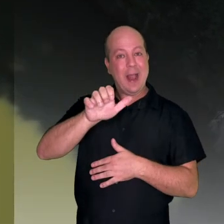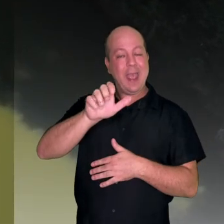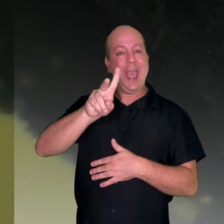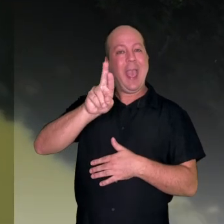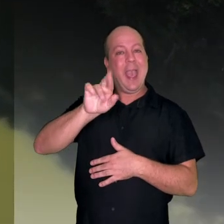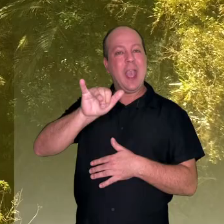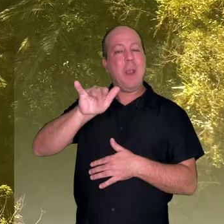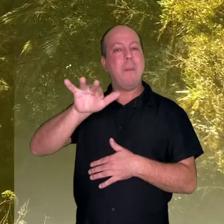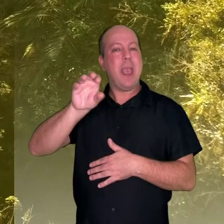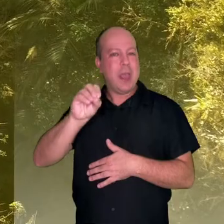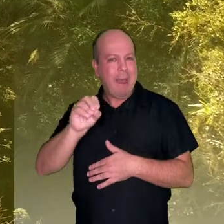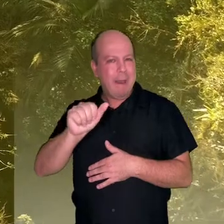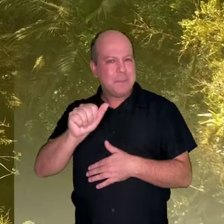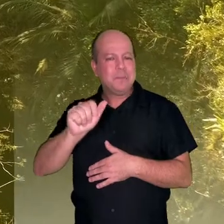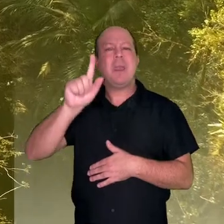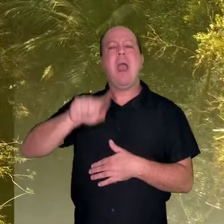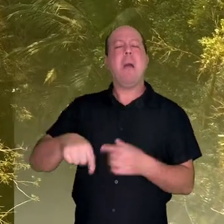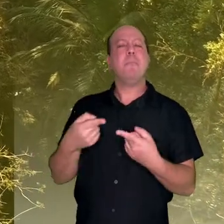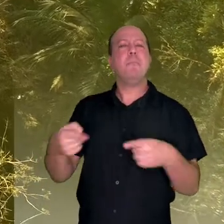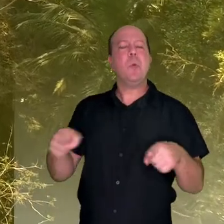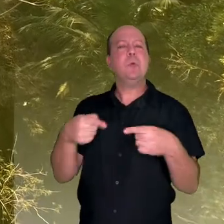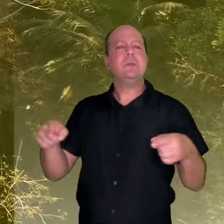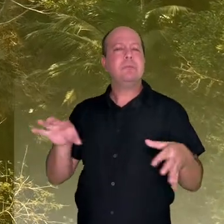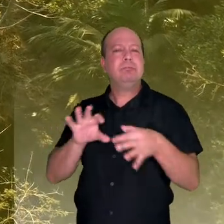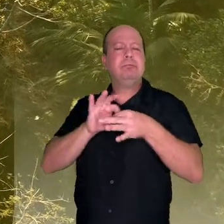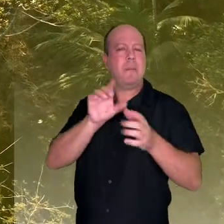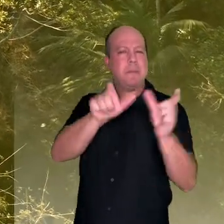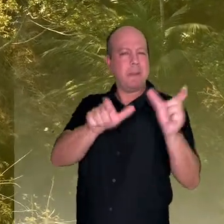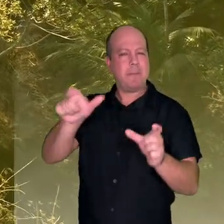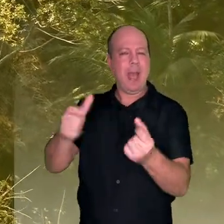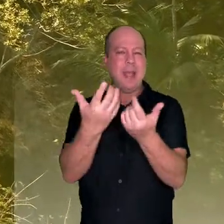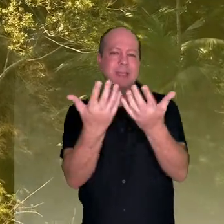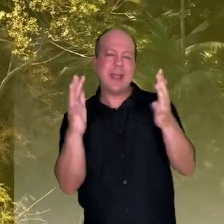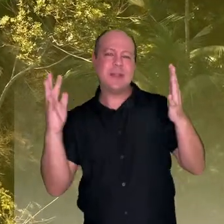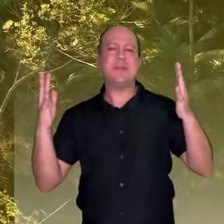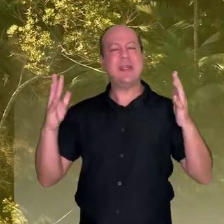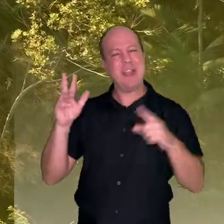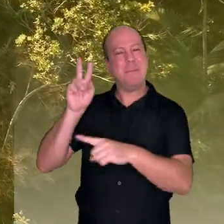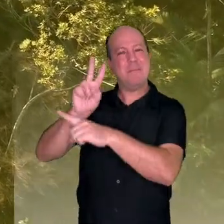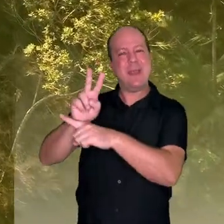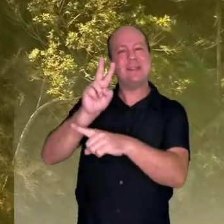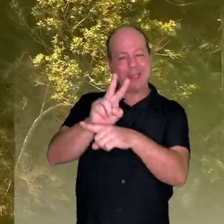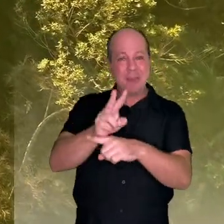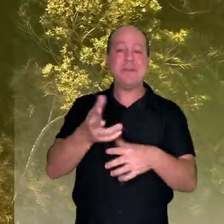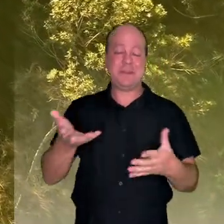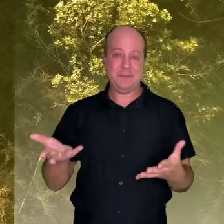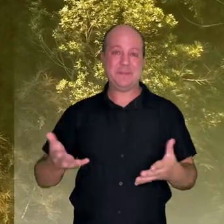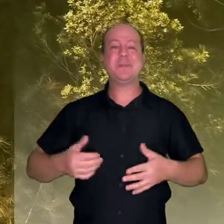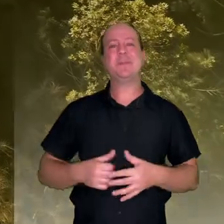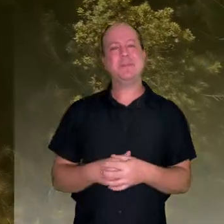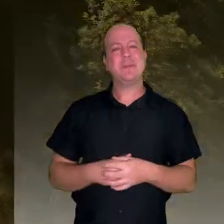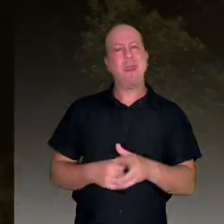Ribeira? Que música traduziria a harmonia entre o homem e a natureza que aqui se preserva há